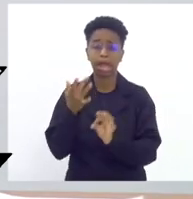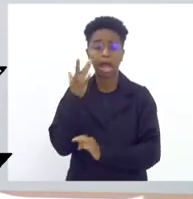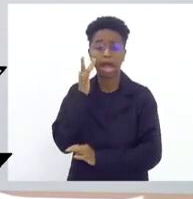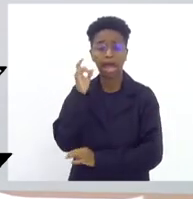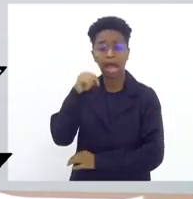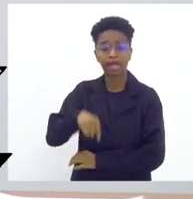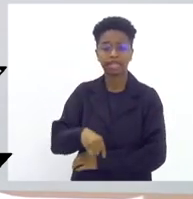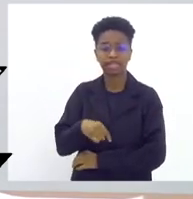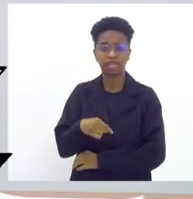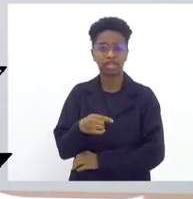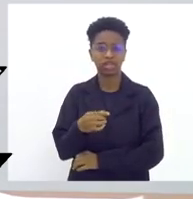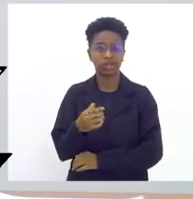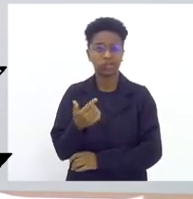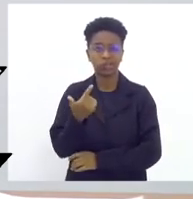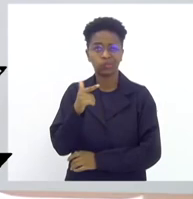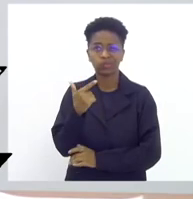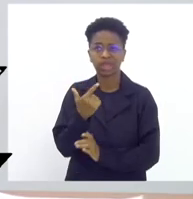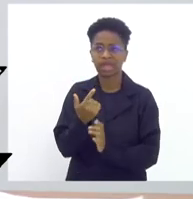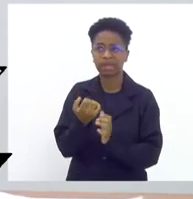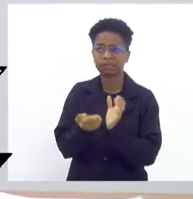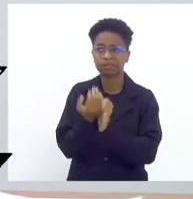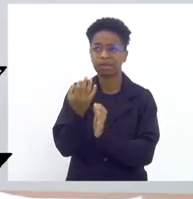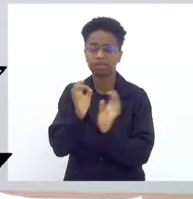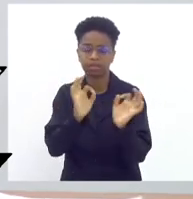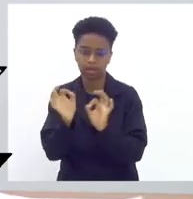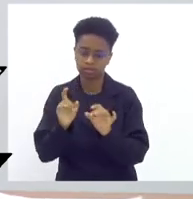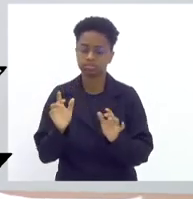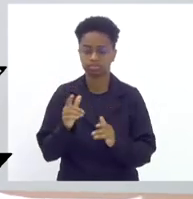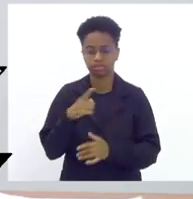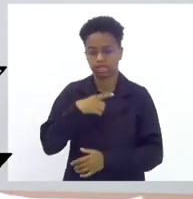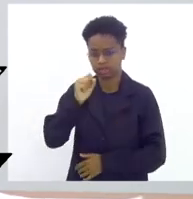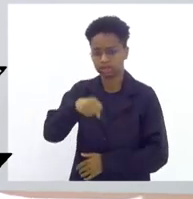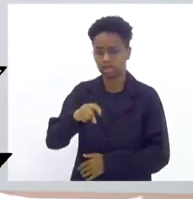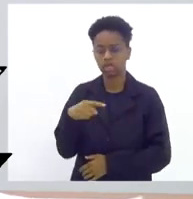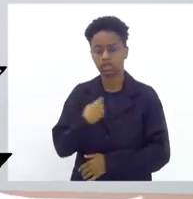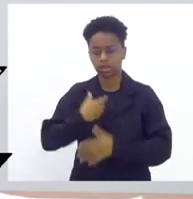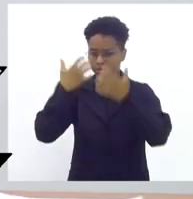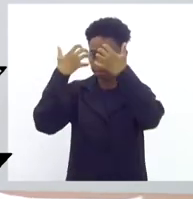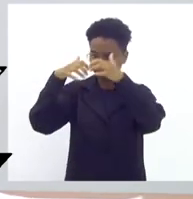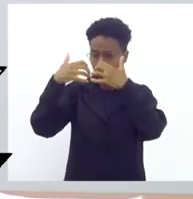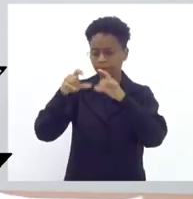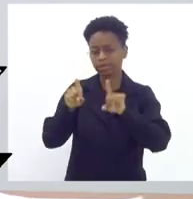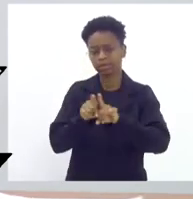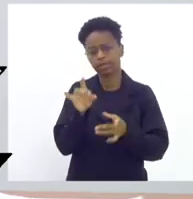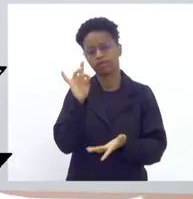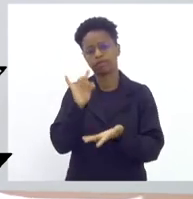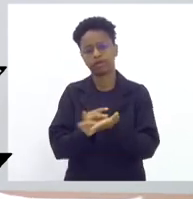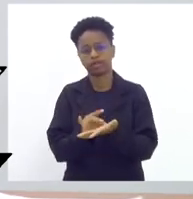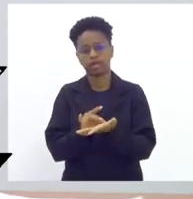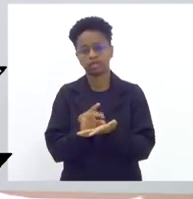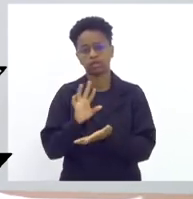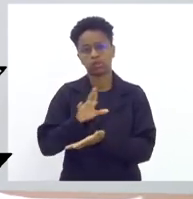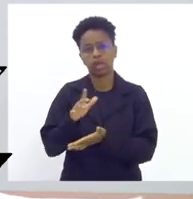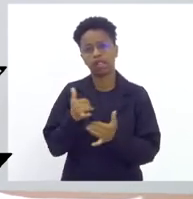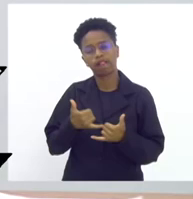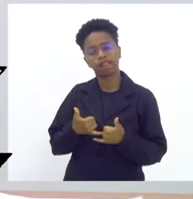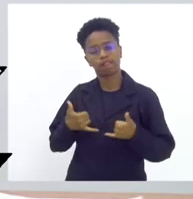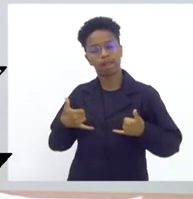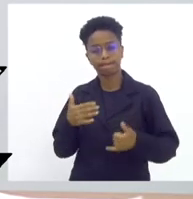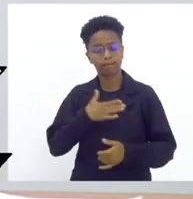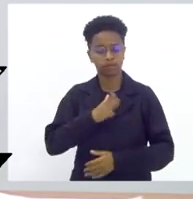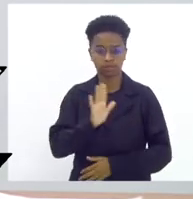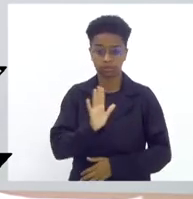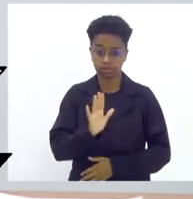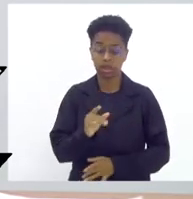espaço infrutífera acho que aqui tá tendo muita reflexão e de fato gente não é nenhuma vangloriação pessoal de